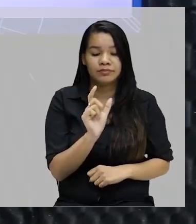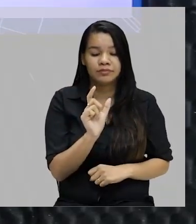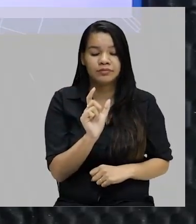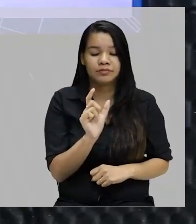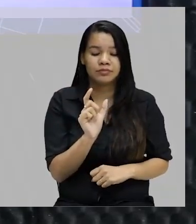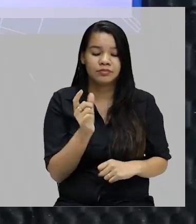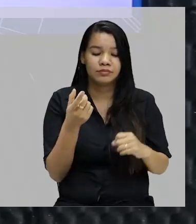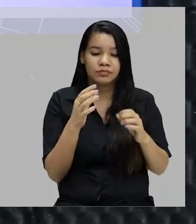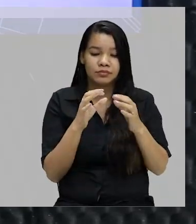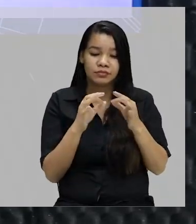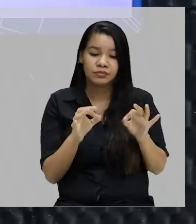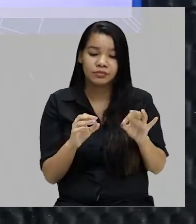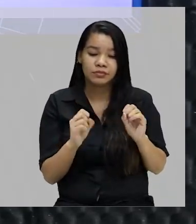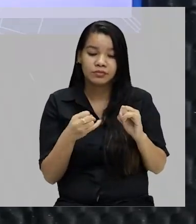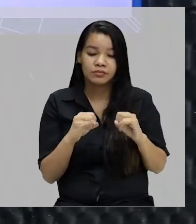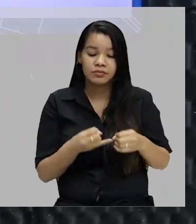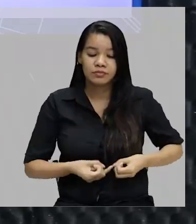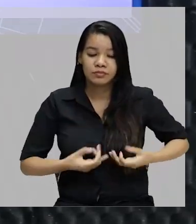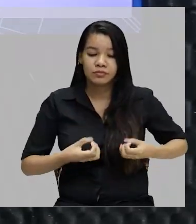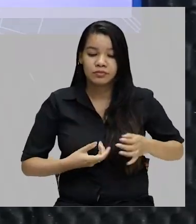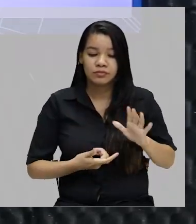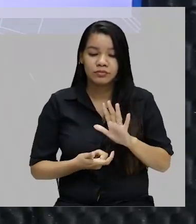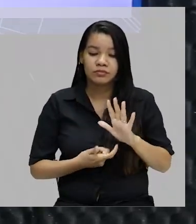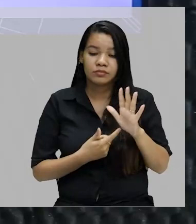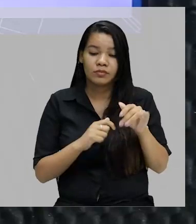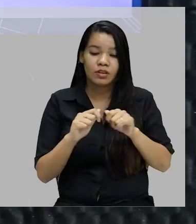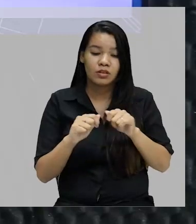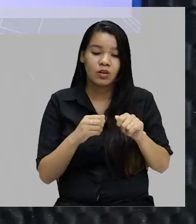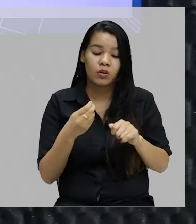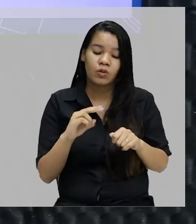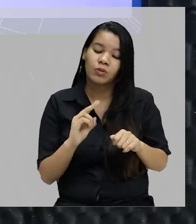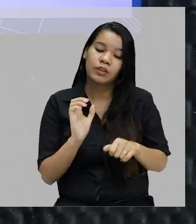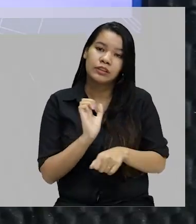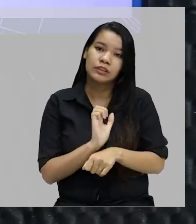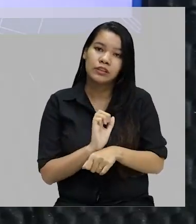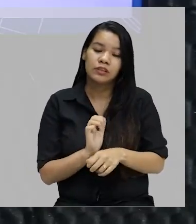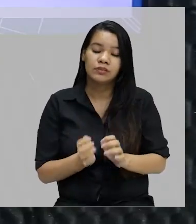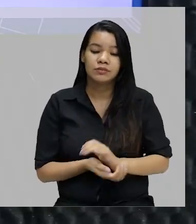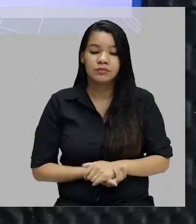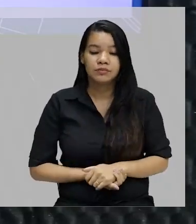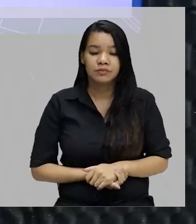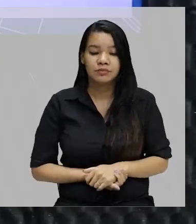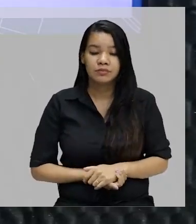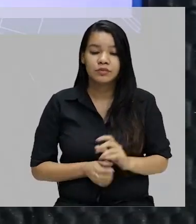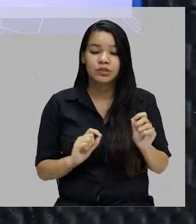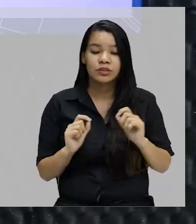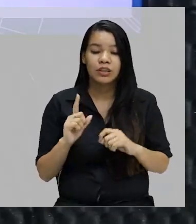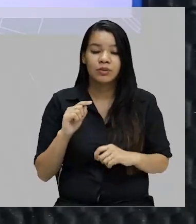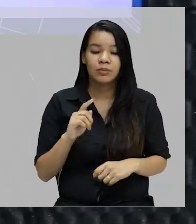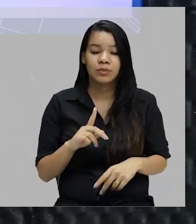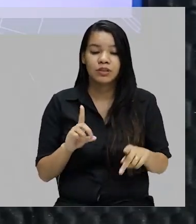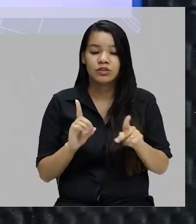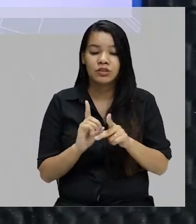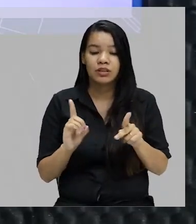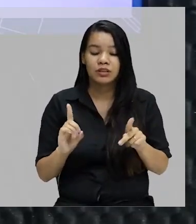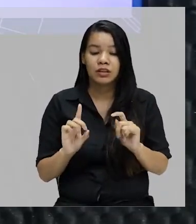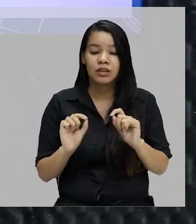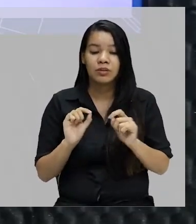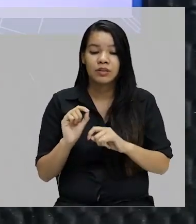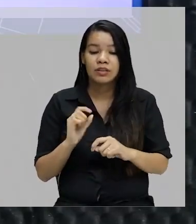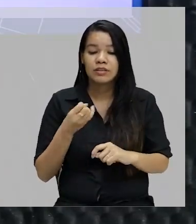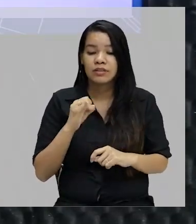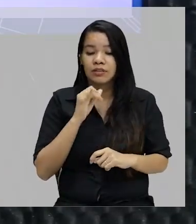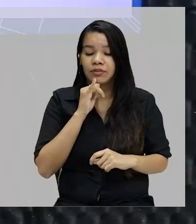Essa declaração pode ser uma ação, pode ser um estado, no caso do predicado nominal, tá bom? E o que é o predicado? É aquilo que se diz